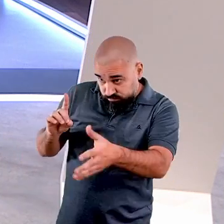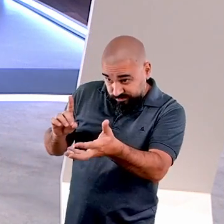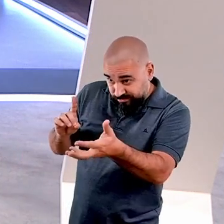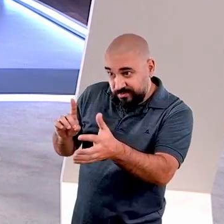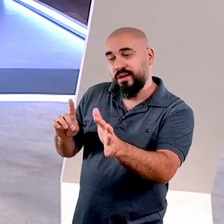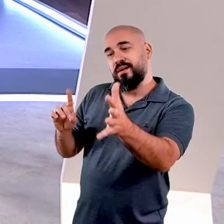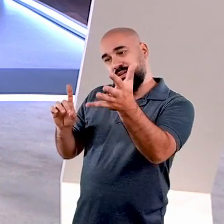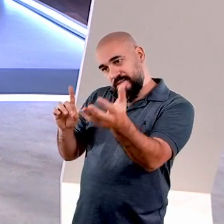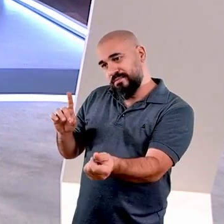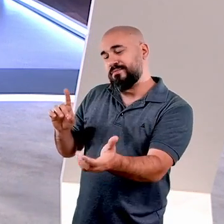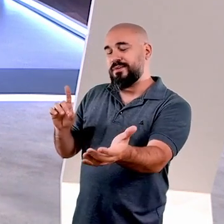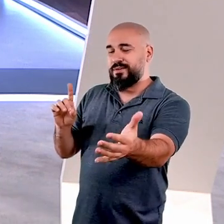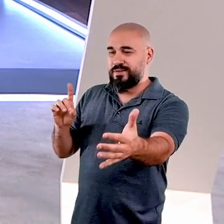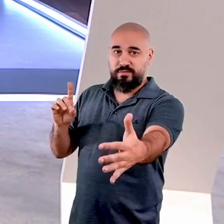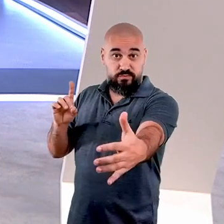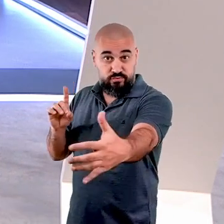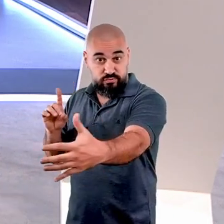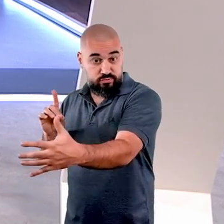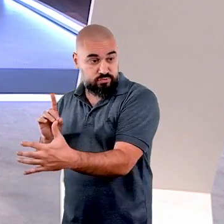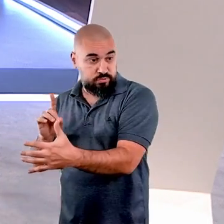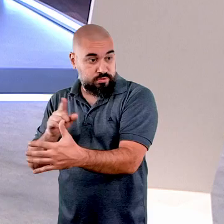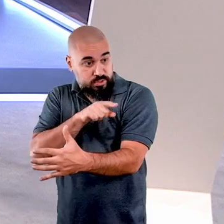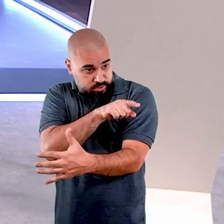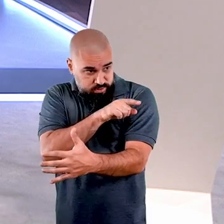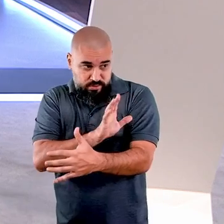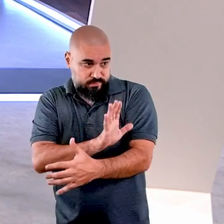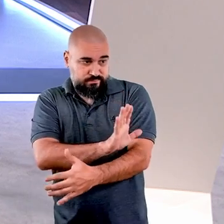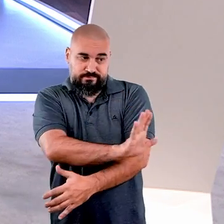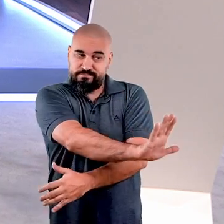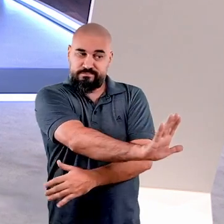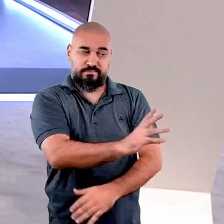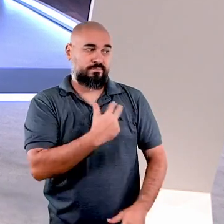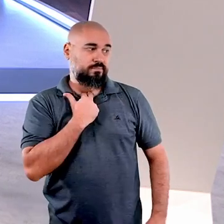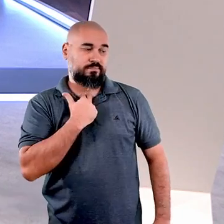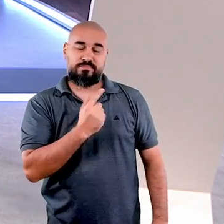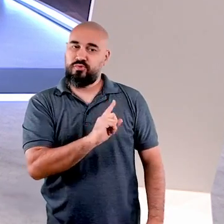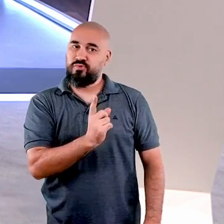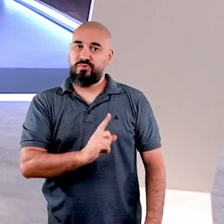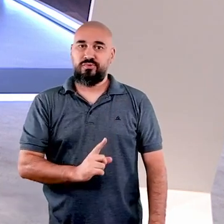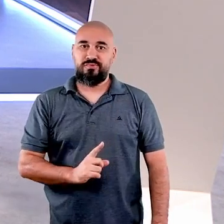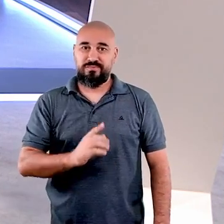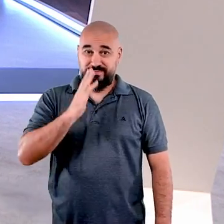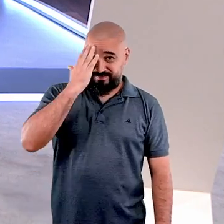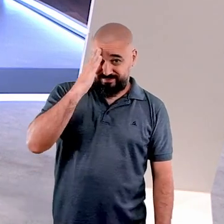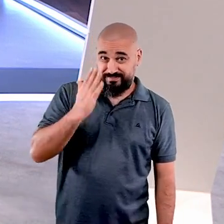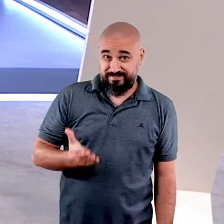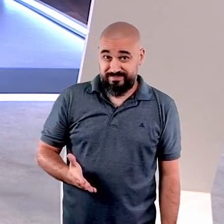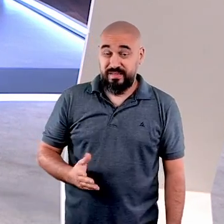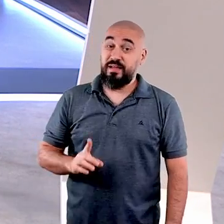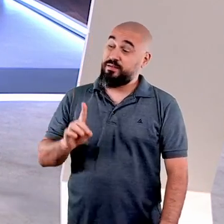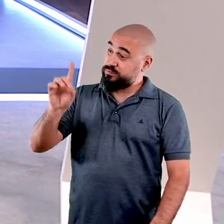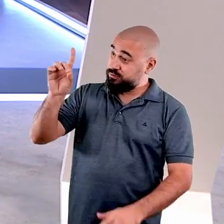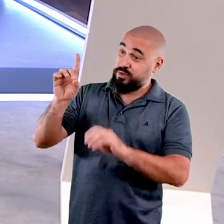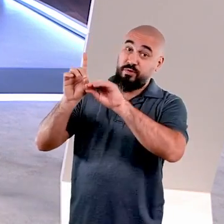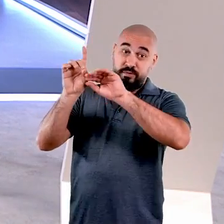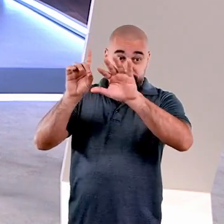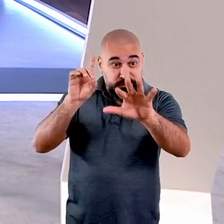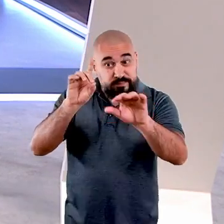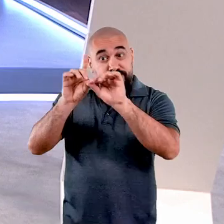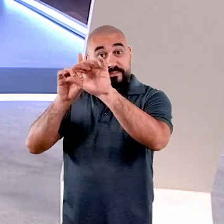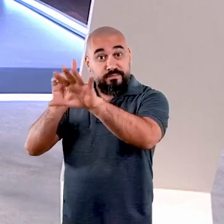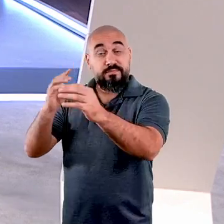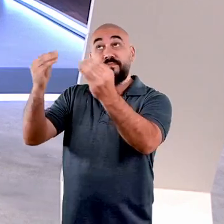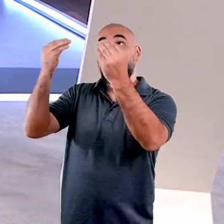a minha decisão se encontra com a decisão de Deus, e a partir desse momento, Deus passa a operar para que eu tenha vida